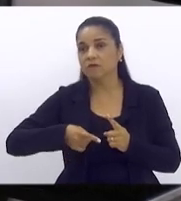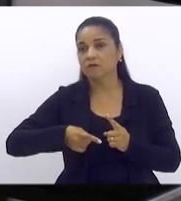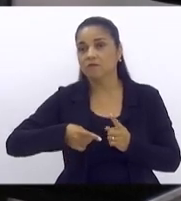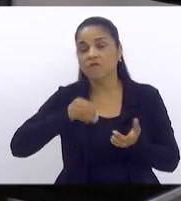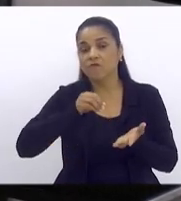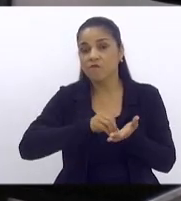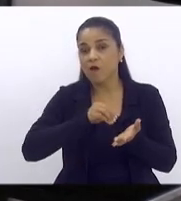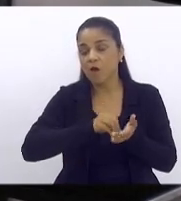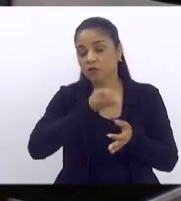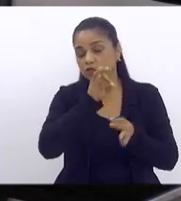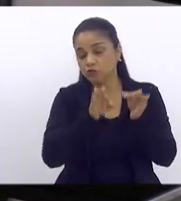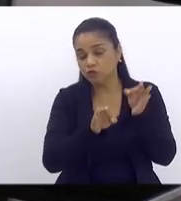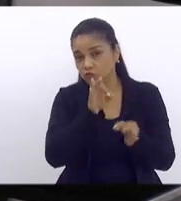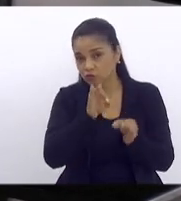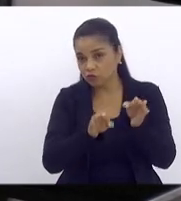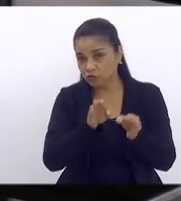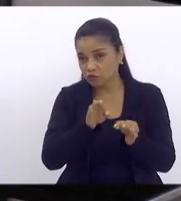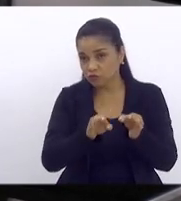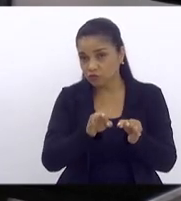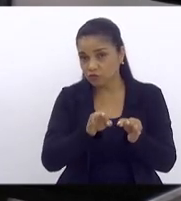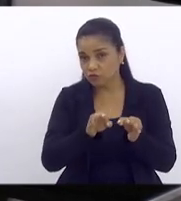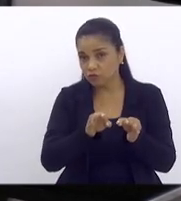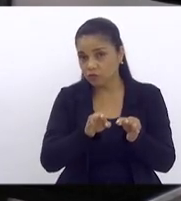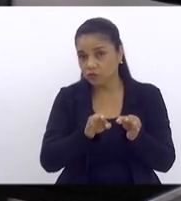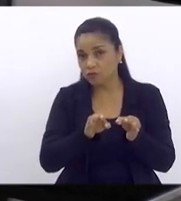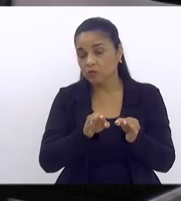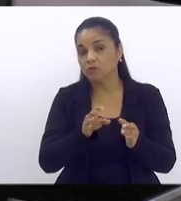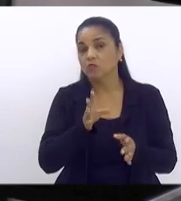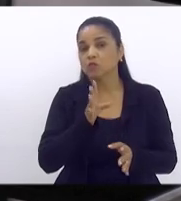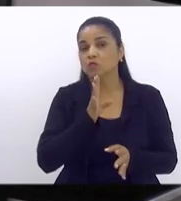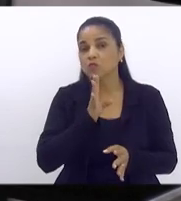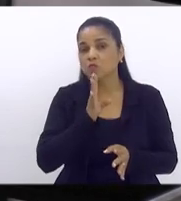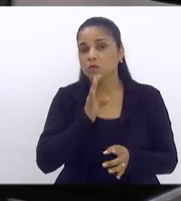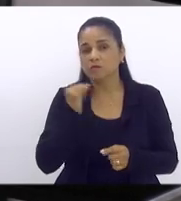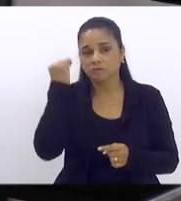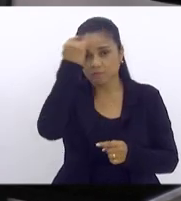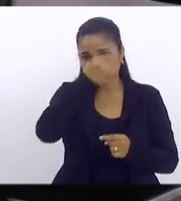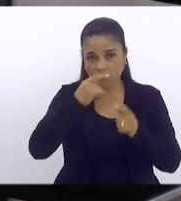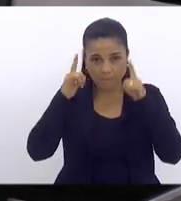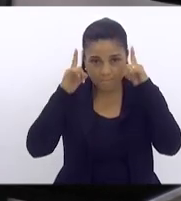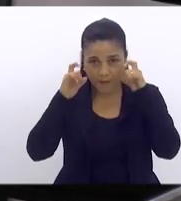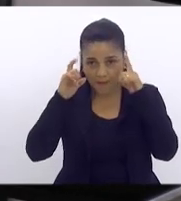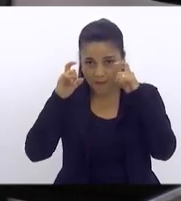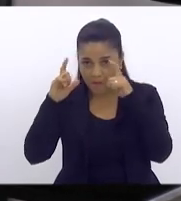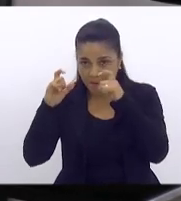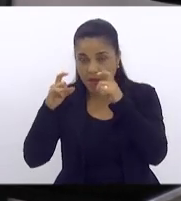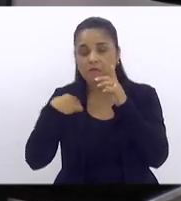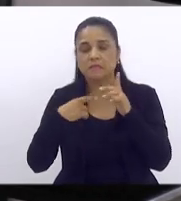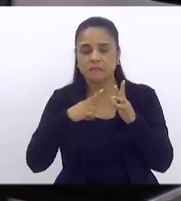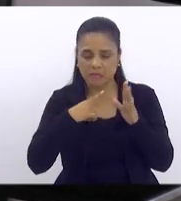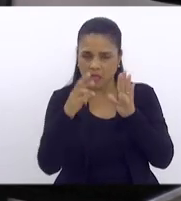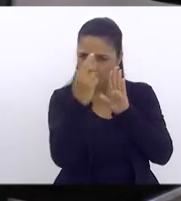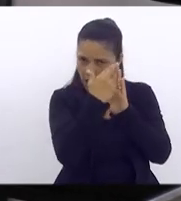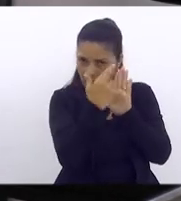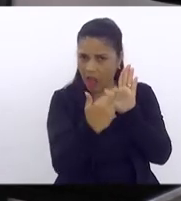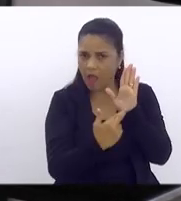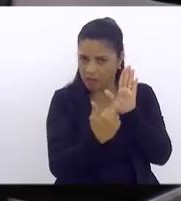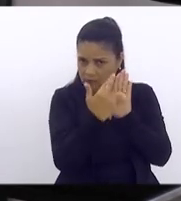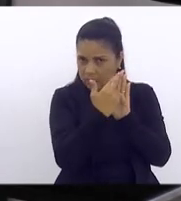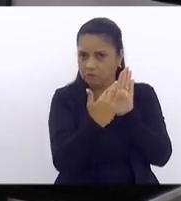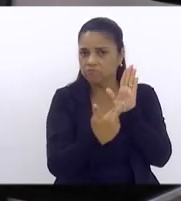determinadas injustiças, sobretudo no caso do reconhecimento fotográfico. Tem normas, tem, né,